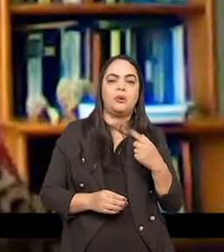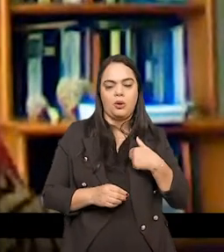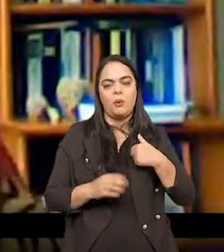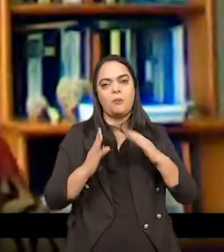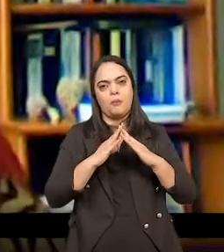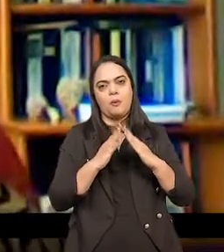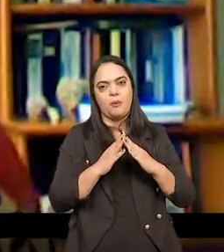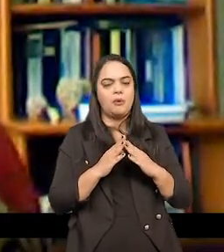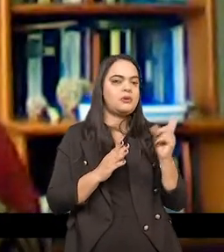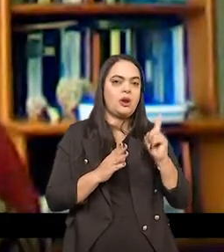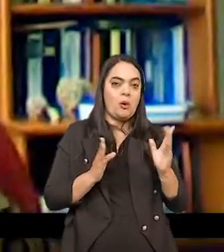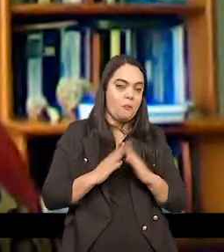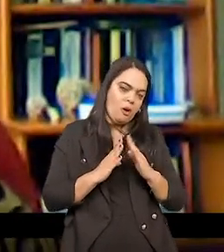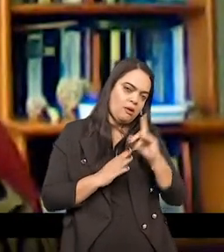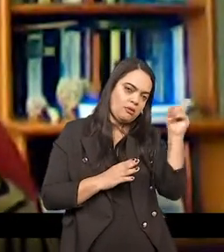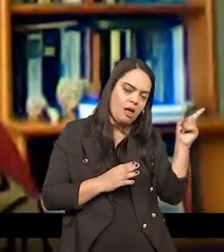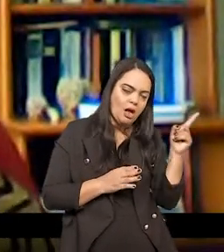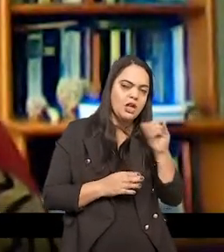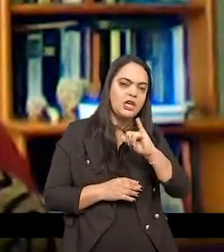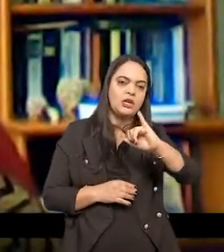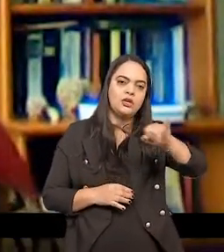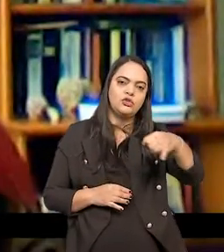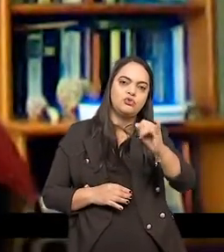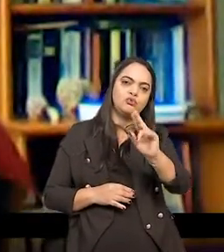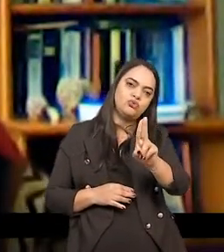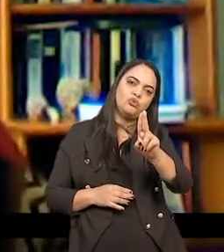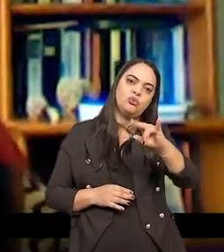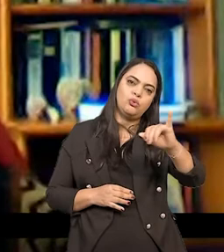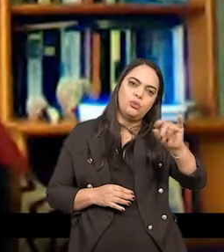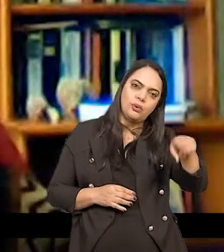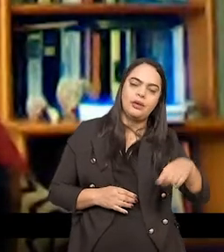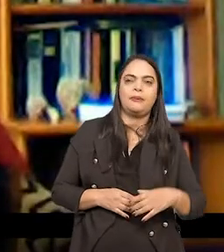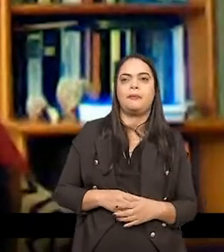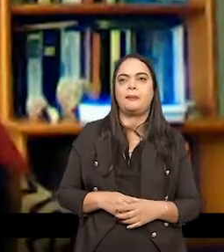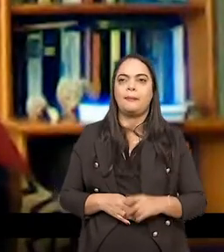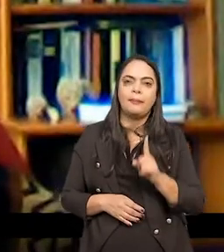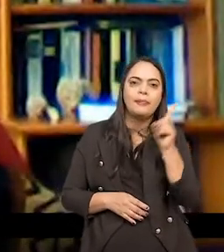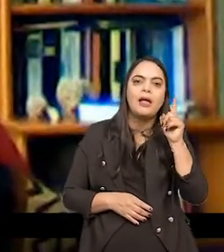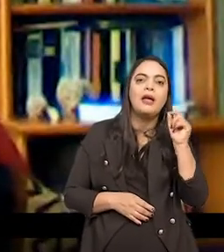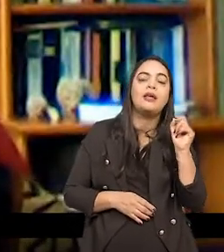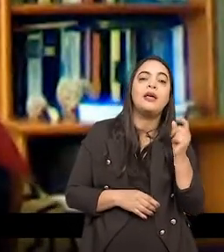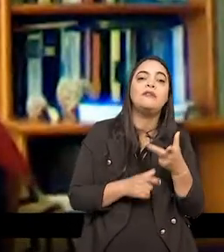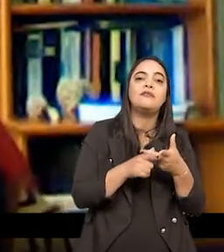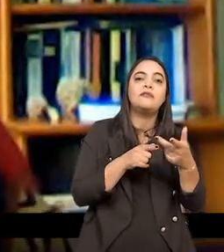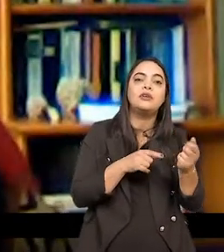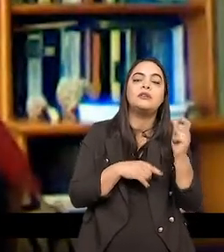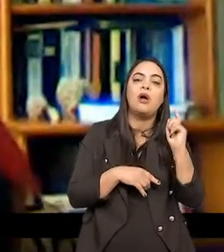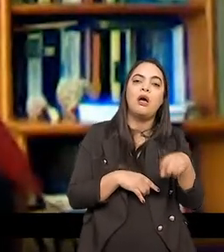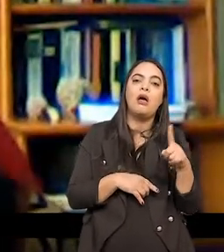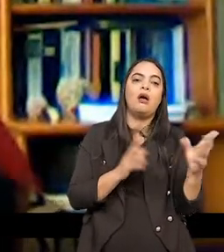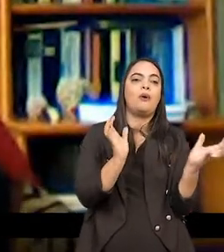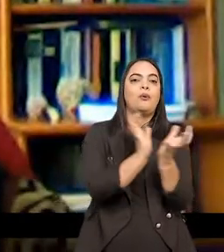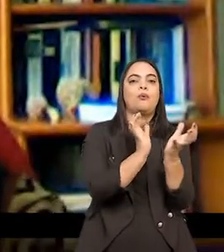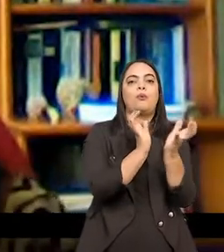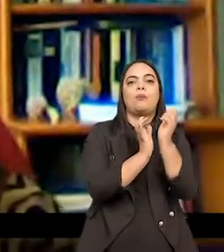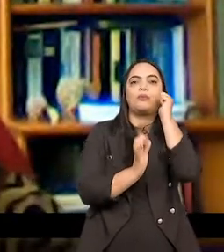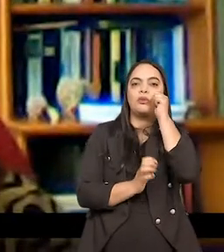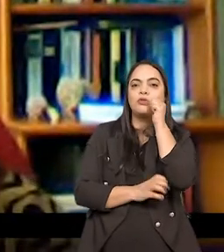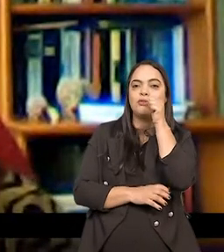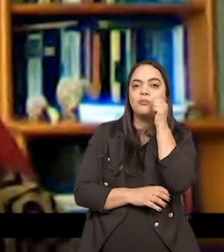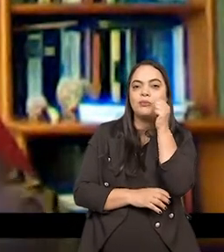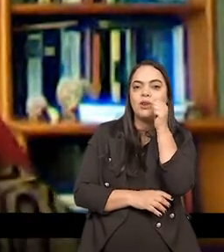eu sou de lá. E lá ganhou um coletivo de meninas. Um coletivo de meninas... E uma